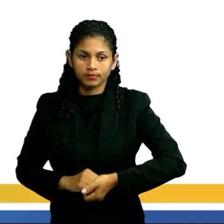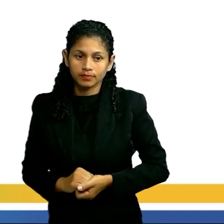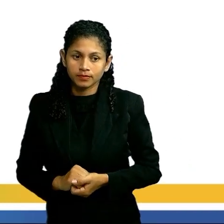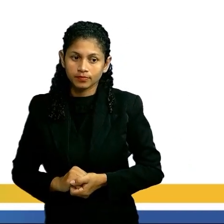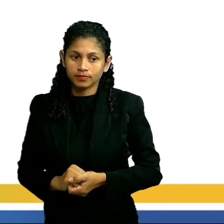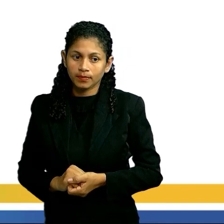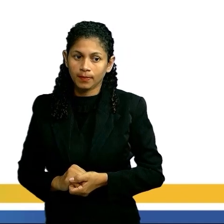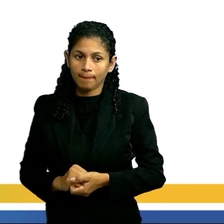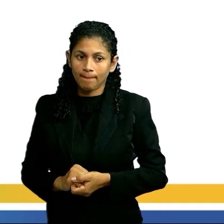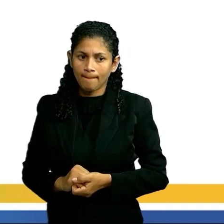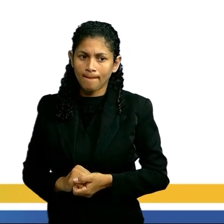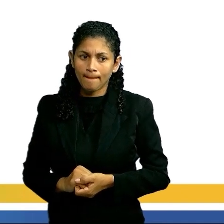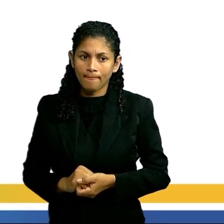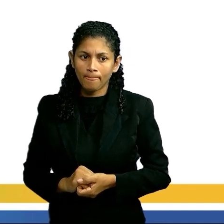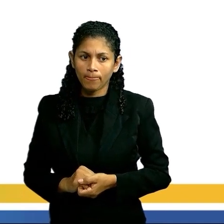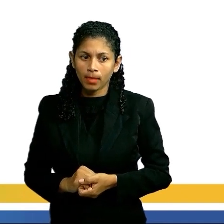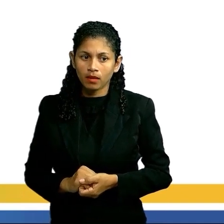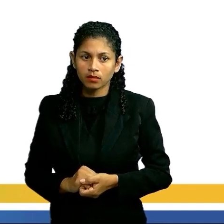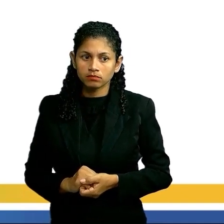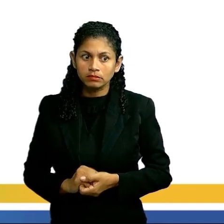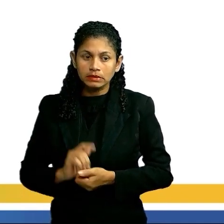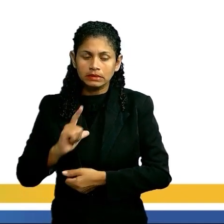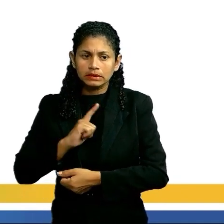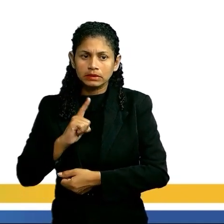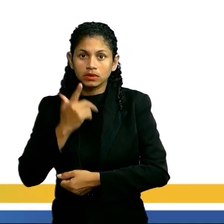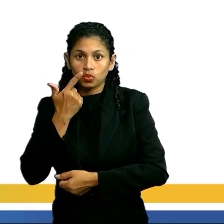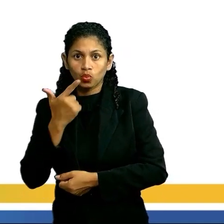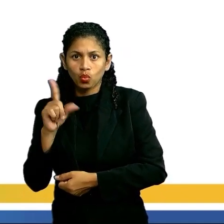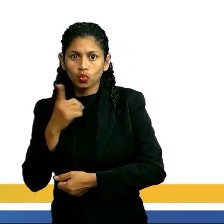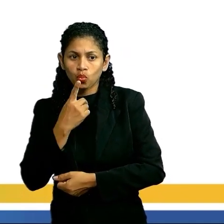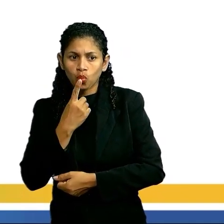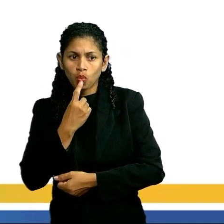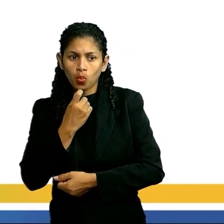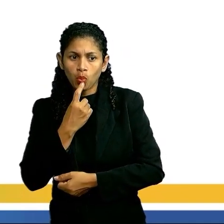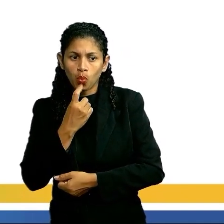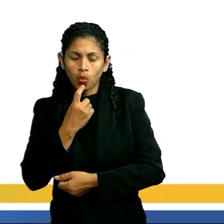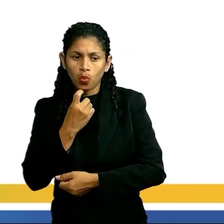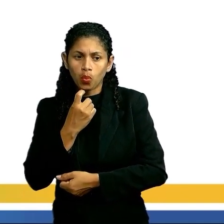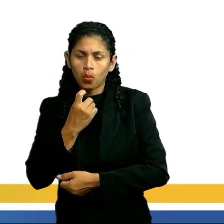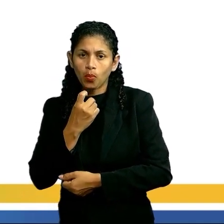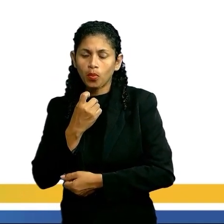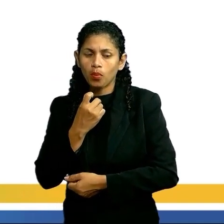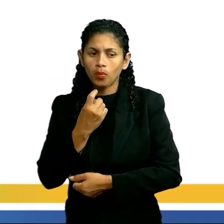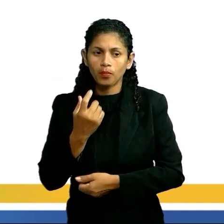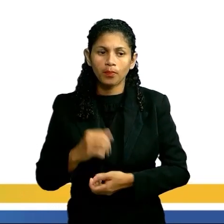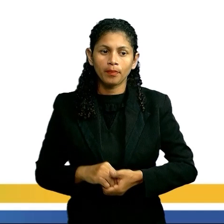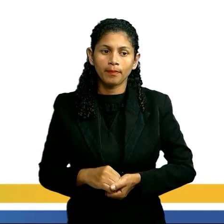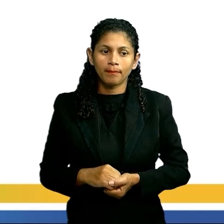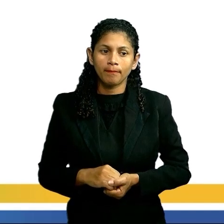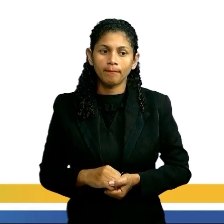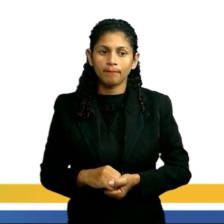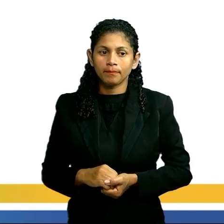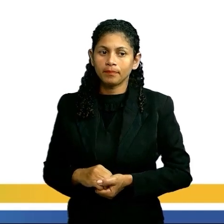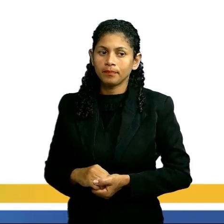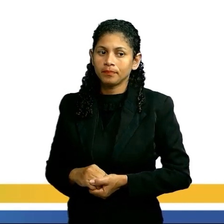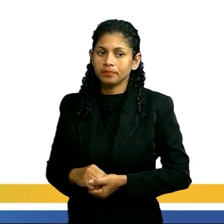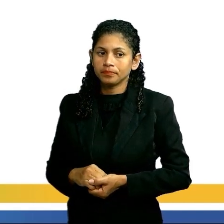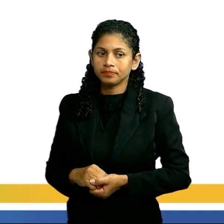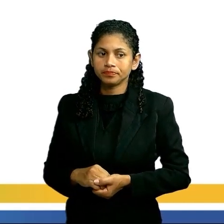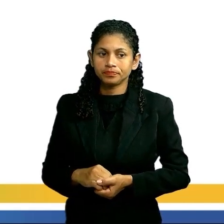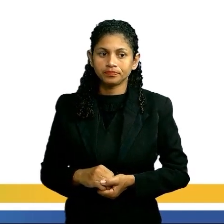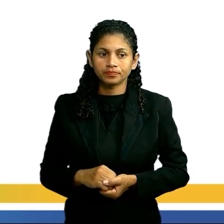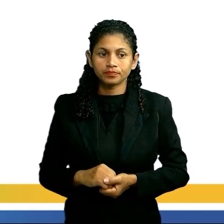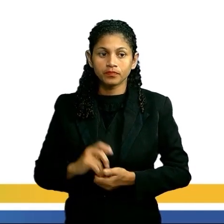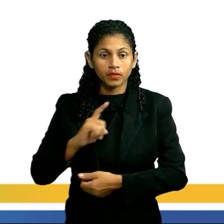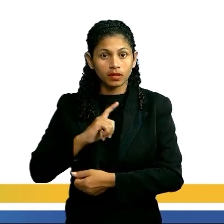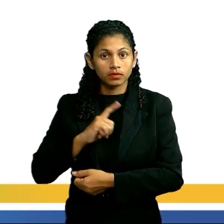E aí, opa, apareceu um de outra cor. O que tem diferente? Aqui em cima eu tenho um carbono. Lá do outro